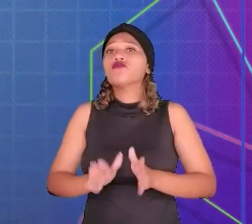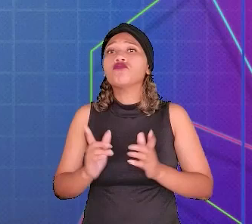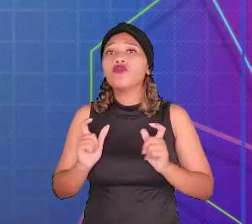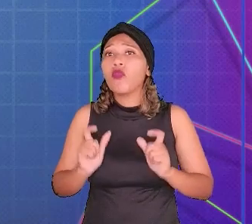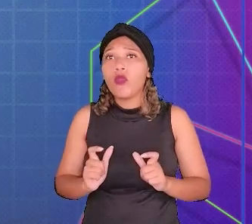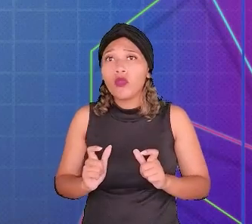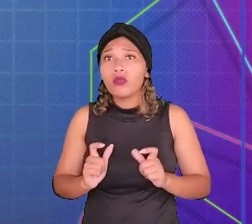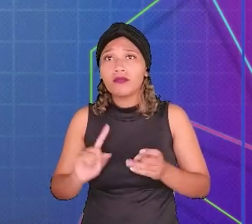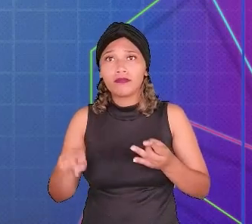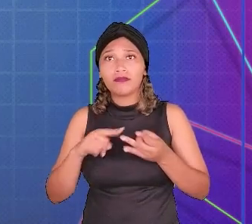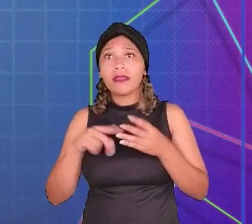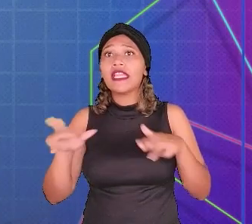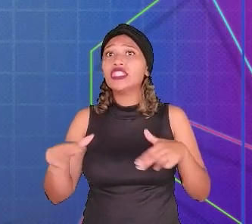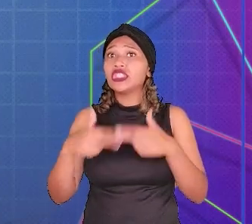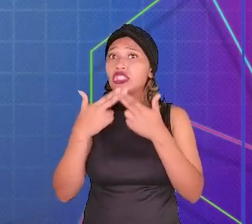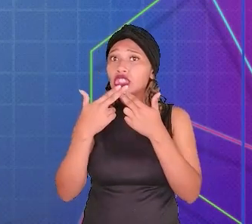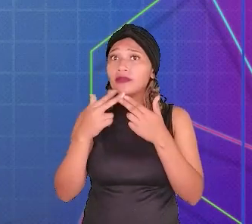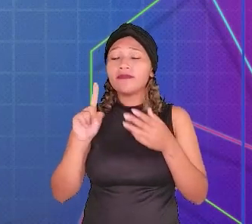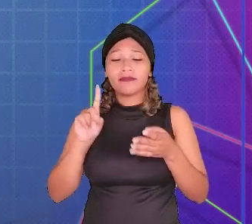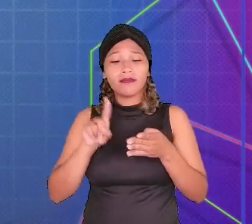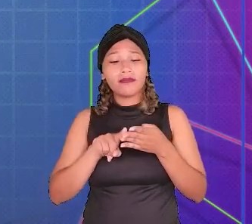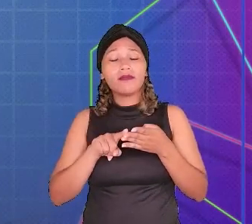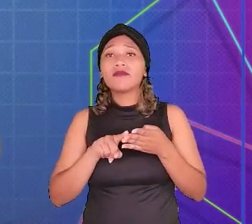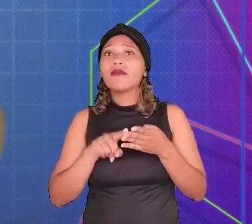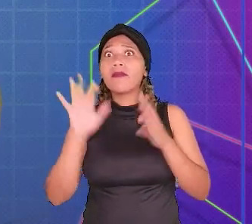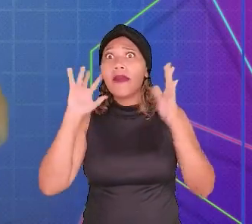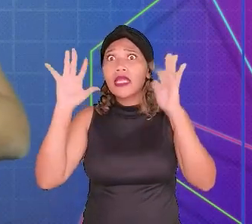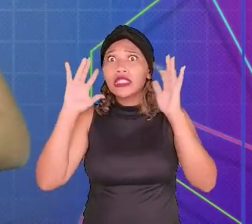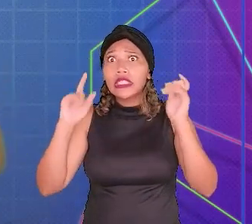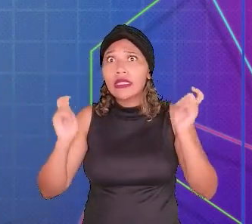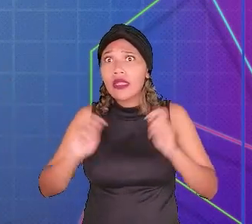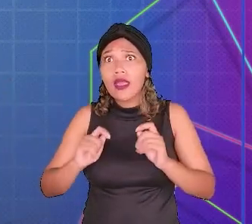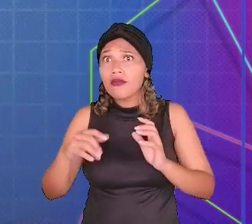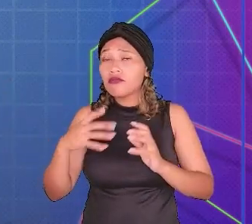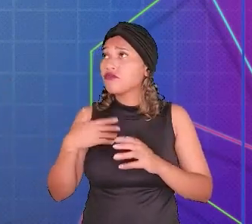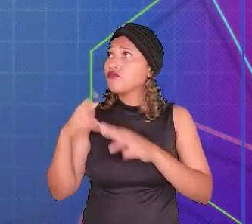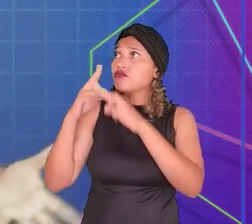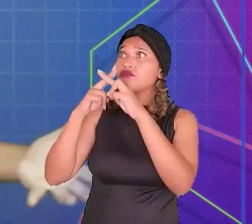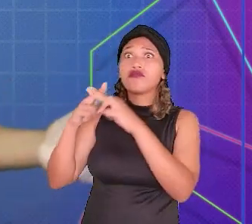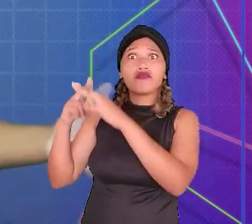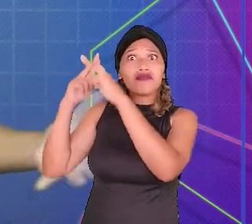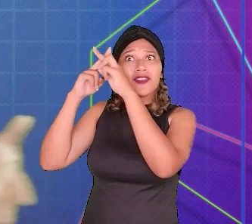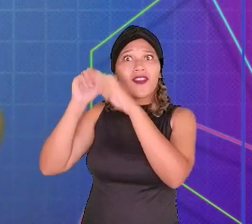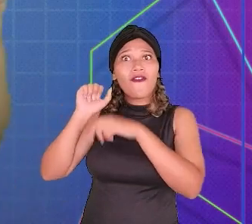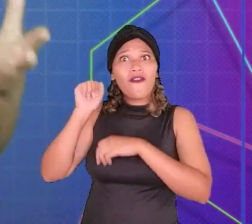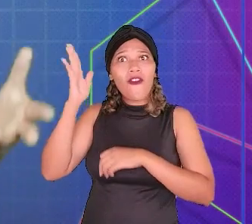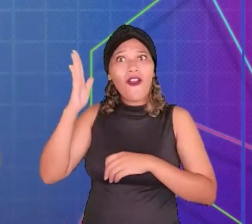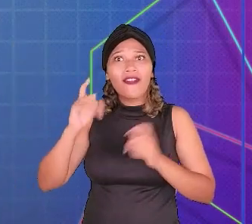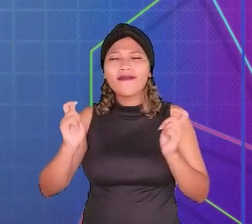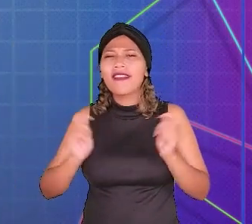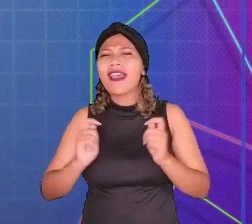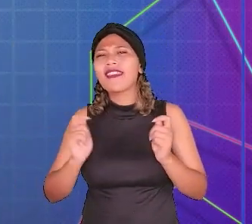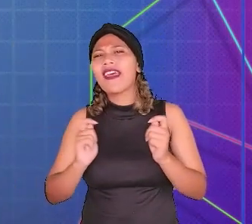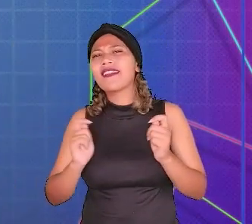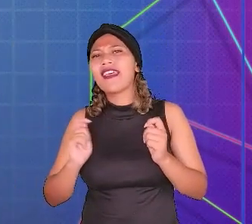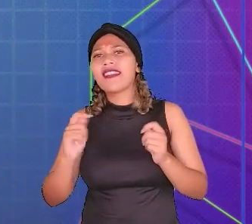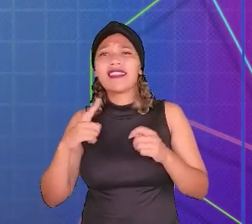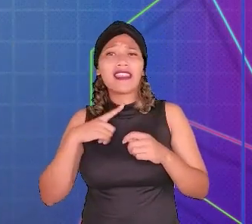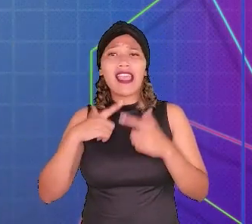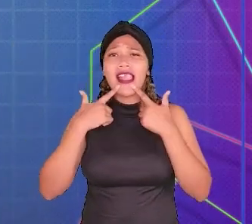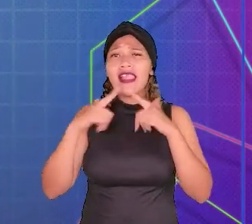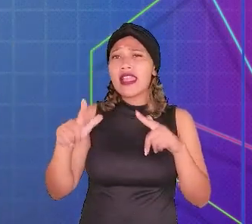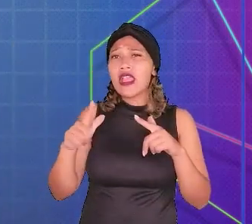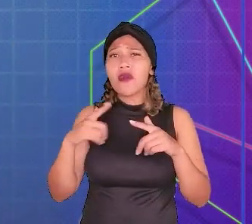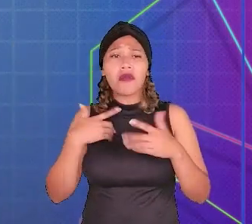ele é? Qual a sua etnia? Ainda, imagina, ele pode viver no universo. Bem-ter é uma realidade em que há diversas